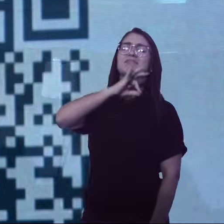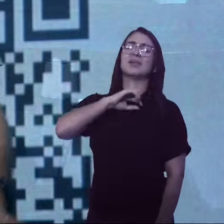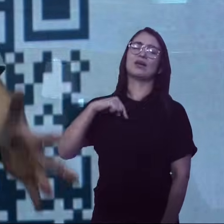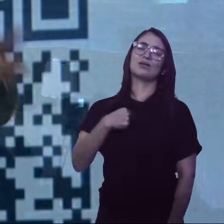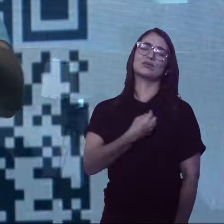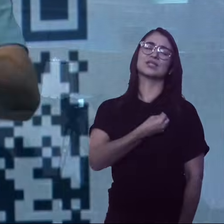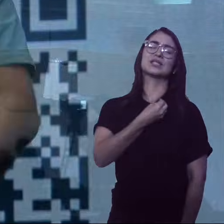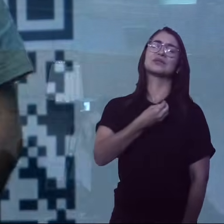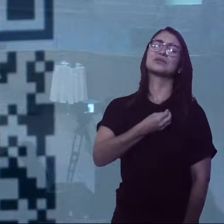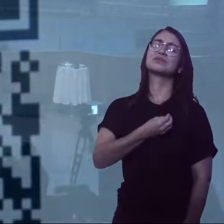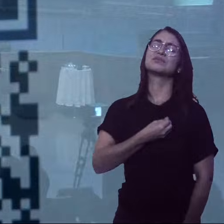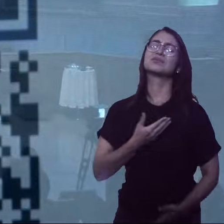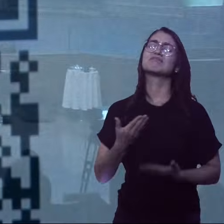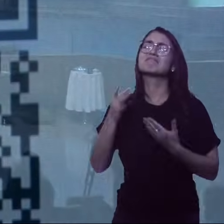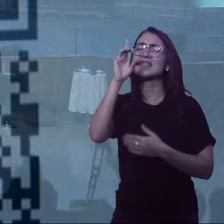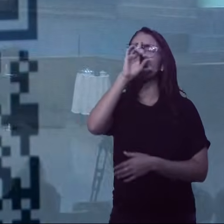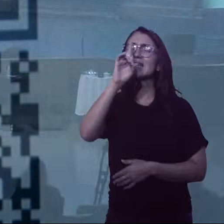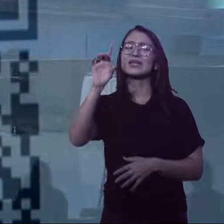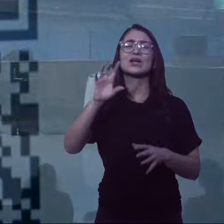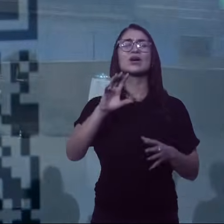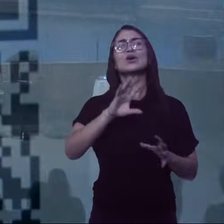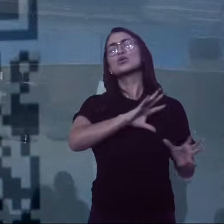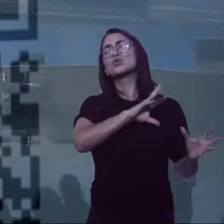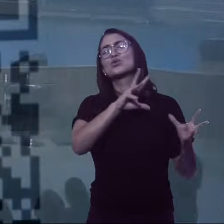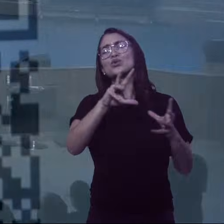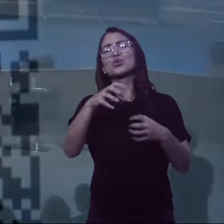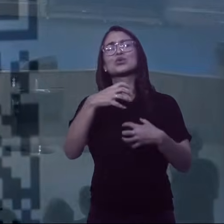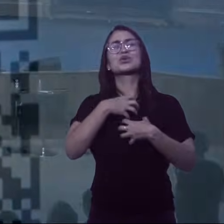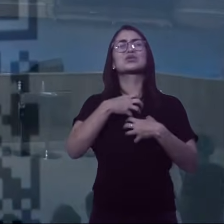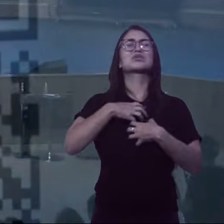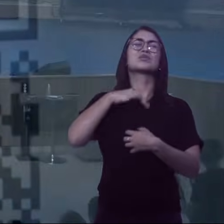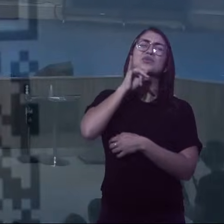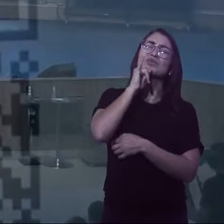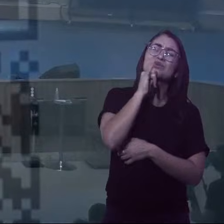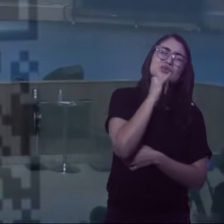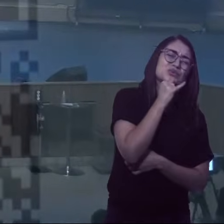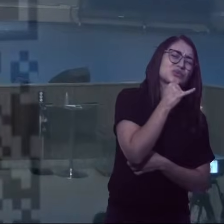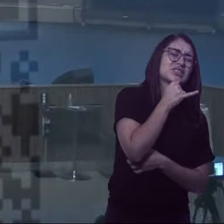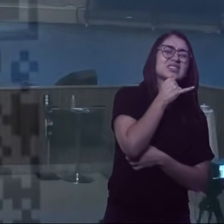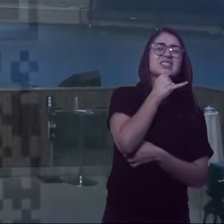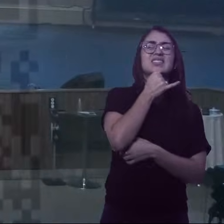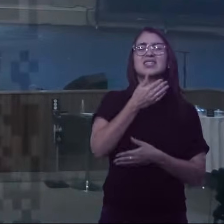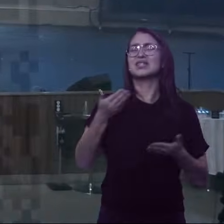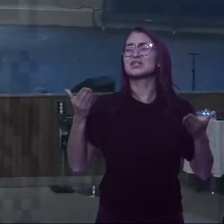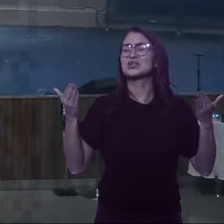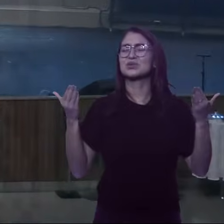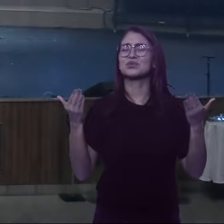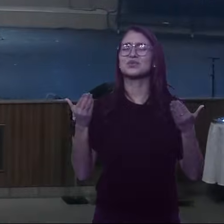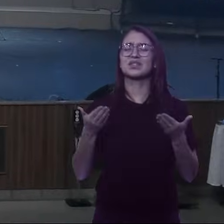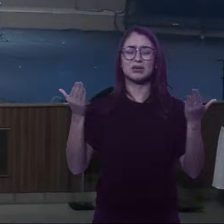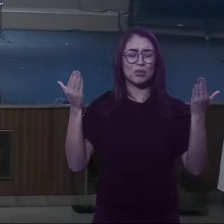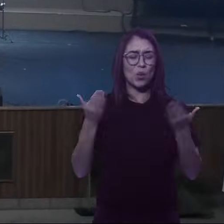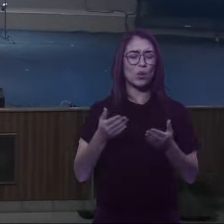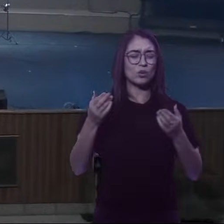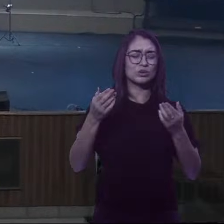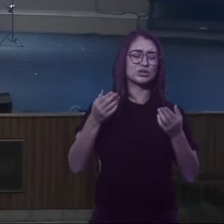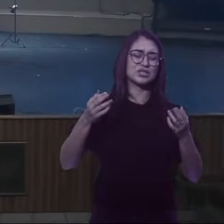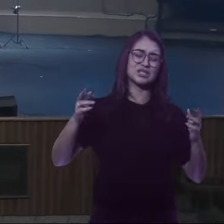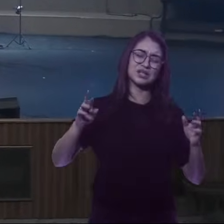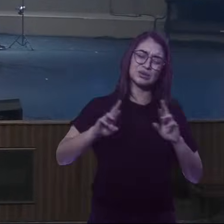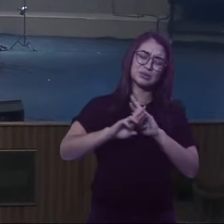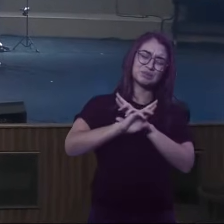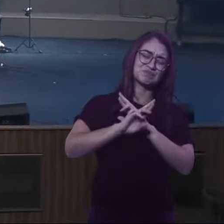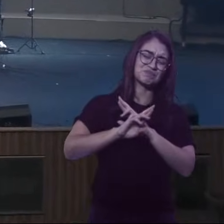Ah, Deus, aqueles que estão desanimados, achando que o Senhor parou o que o Senhor tem para a vida deles, que hoje o Senhor possa lembrar